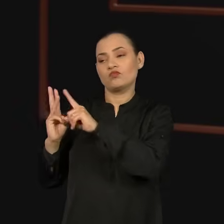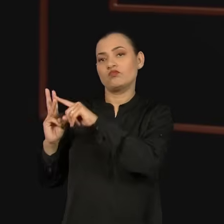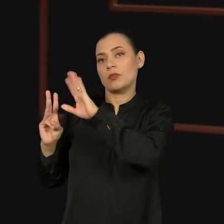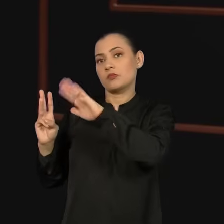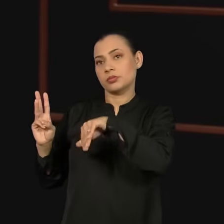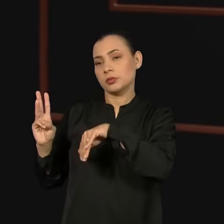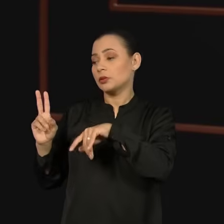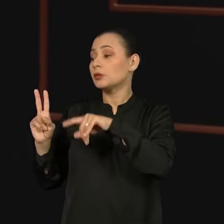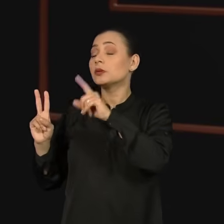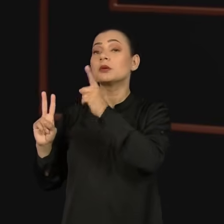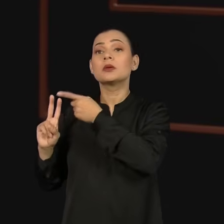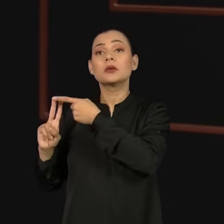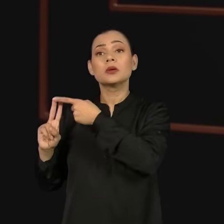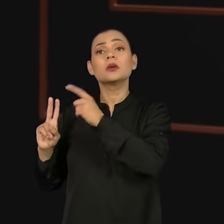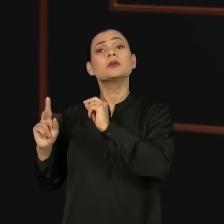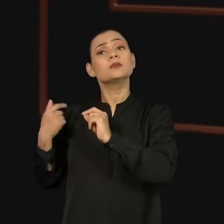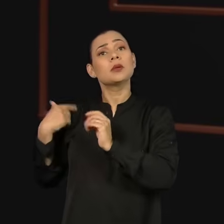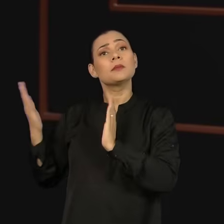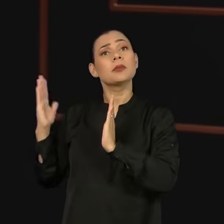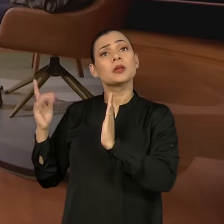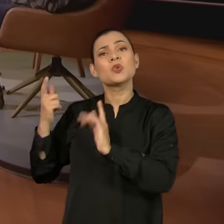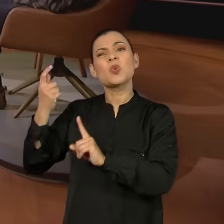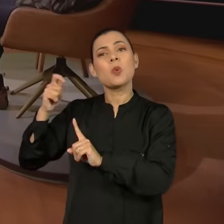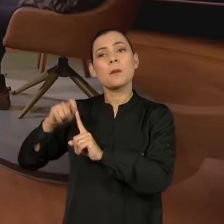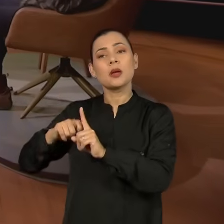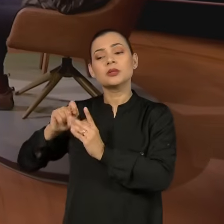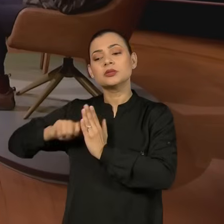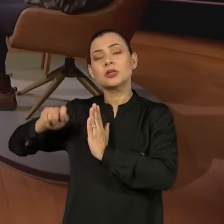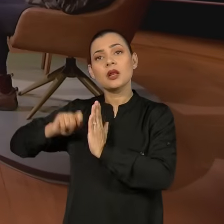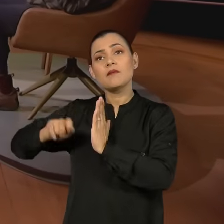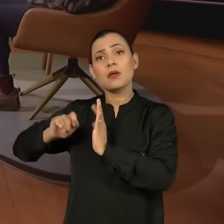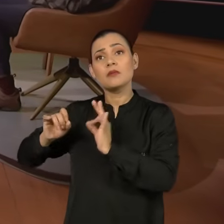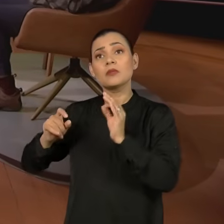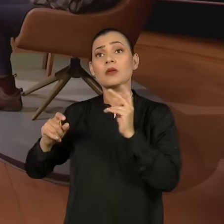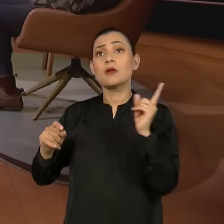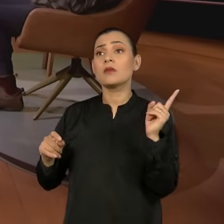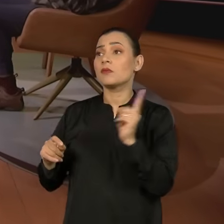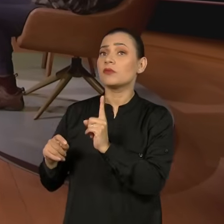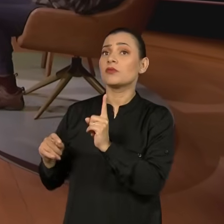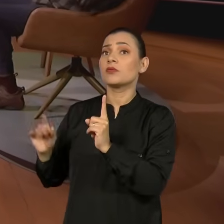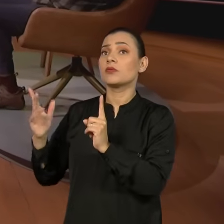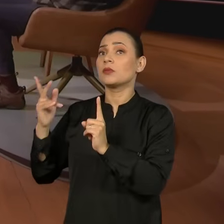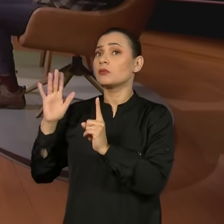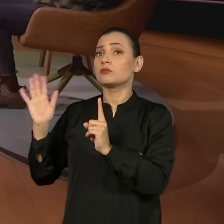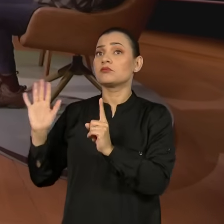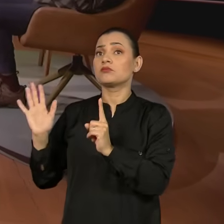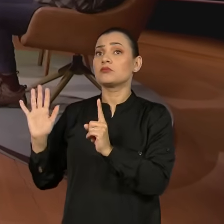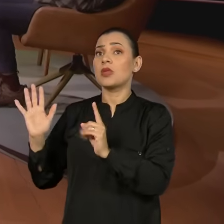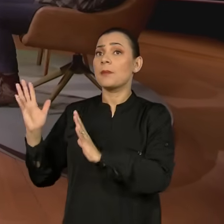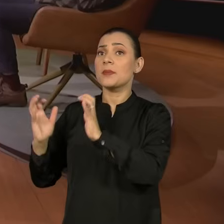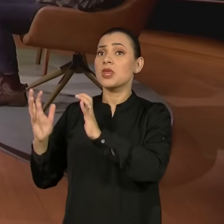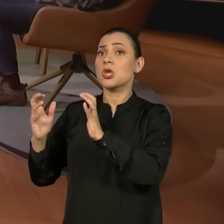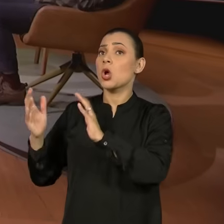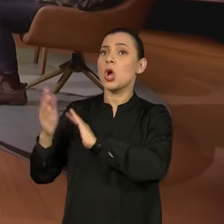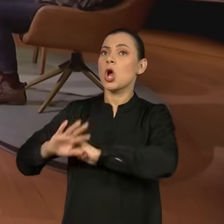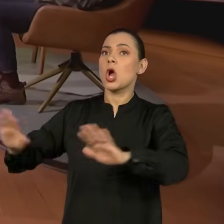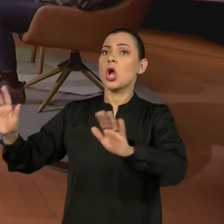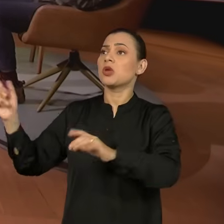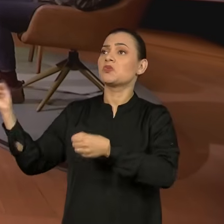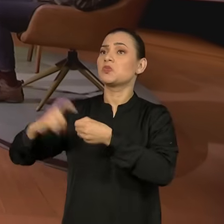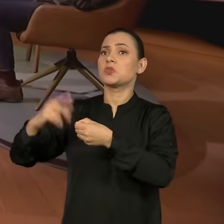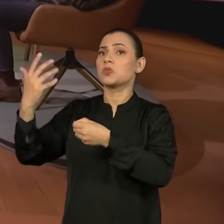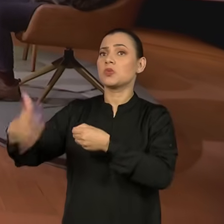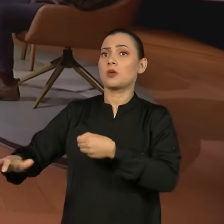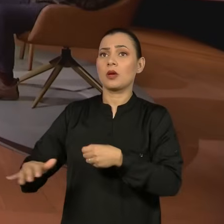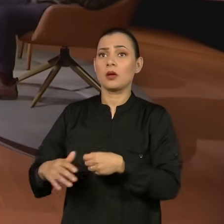entendi, ele chegou até a escrever durante um mês. Subitamente eu cheguei lá e falei assim, não, ele brigou e ele nunca mais vai voltar. Falei, puxa,